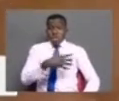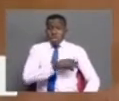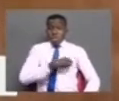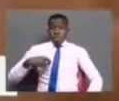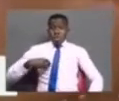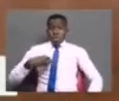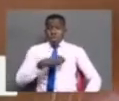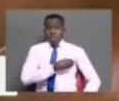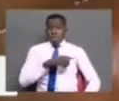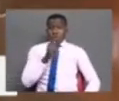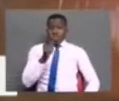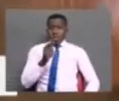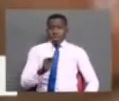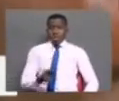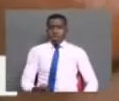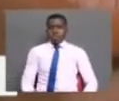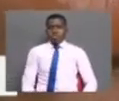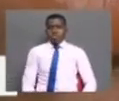E aí